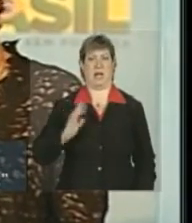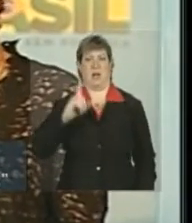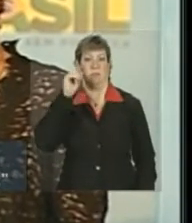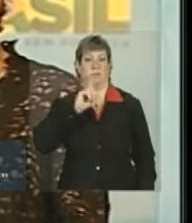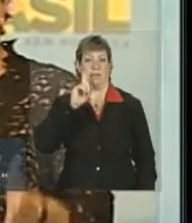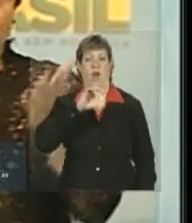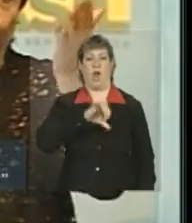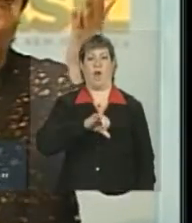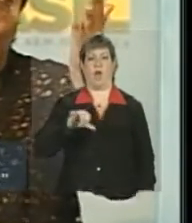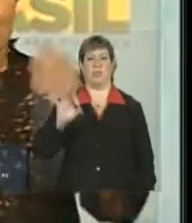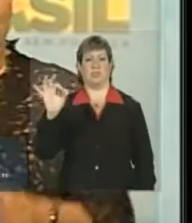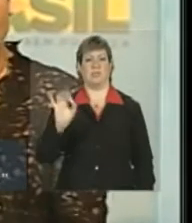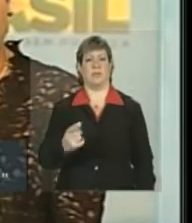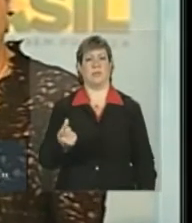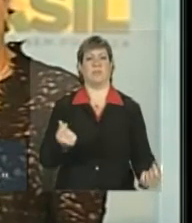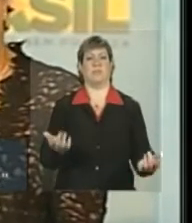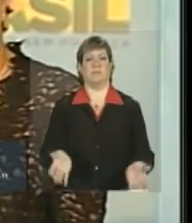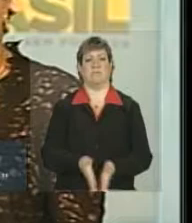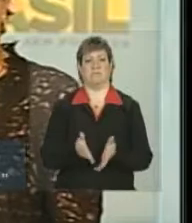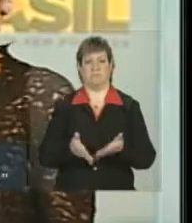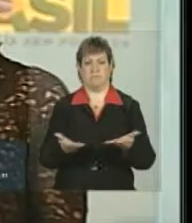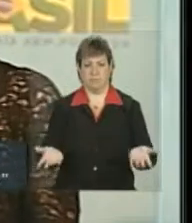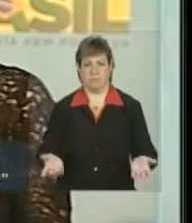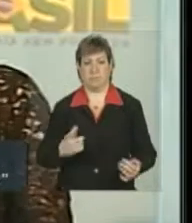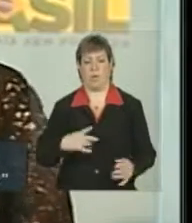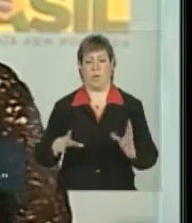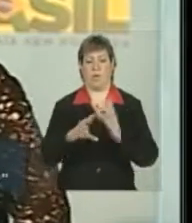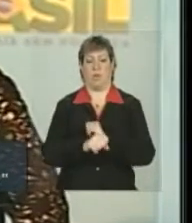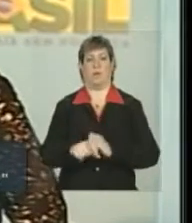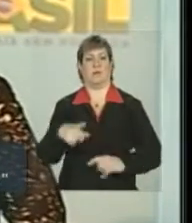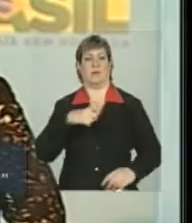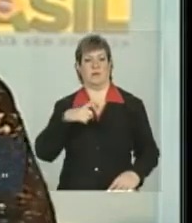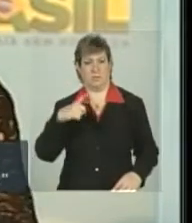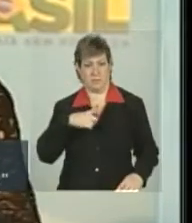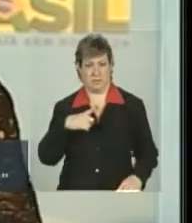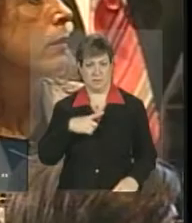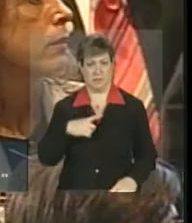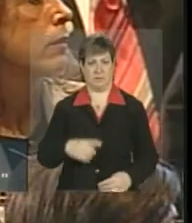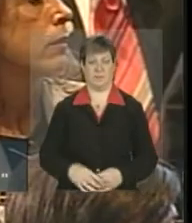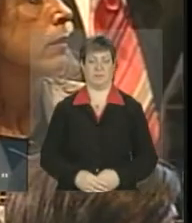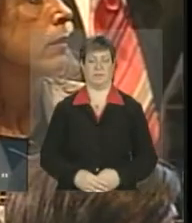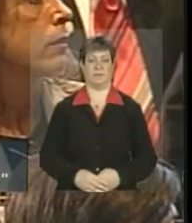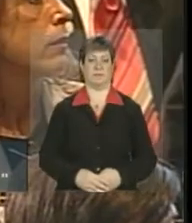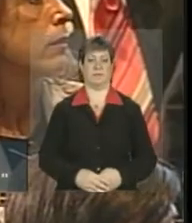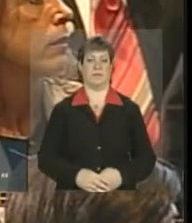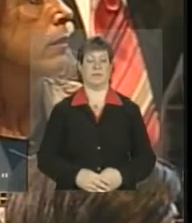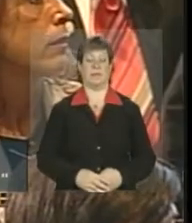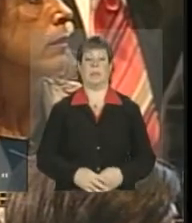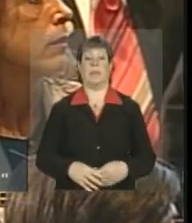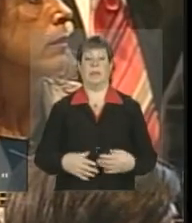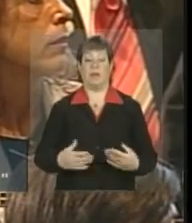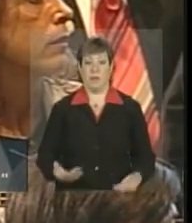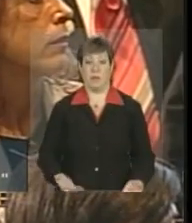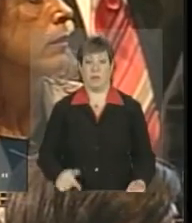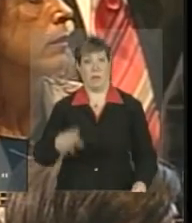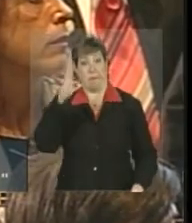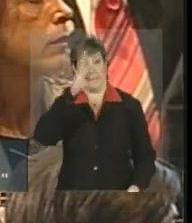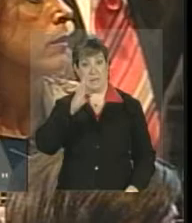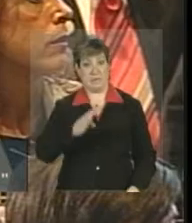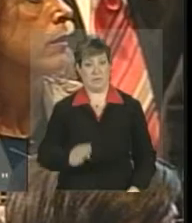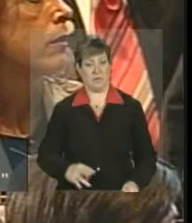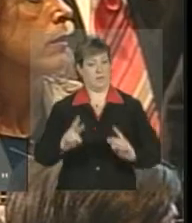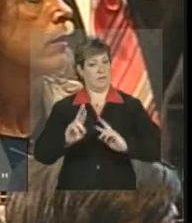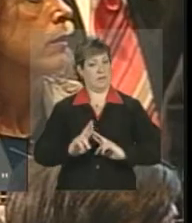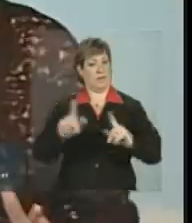Unidos. Ocupe Wall Street. Bom, o Brasil está na contracorrente.